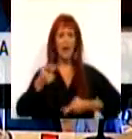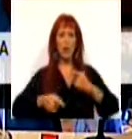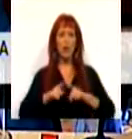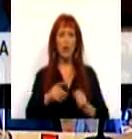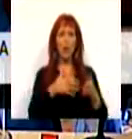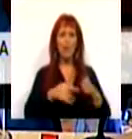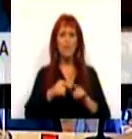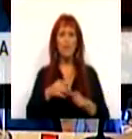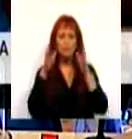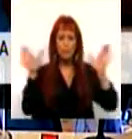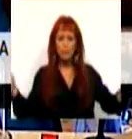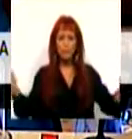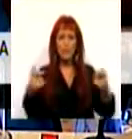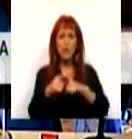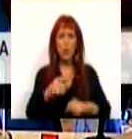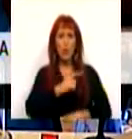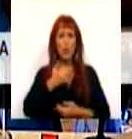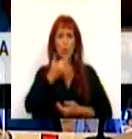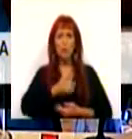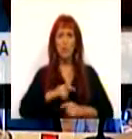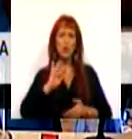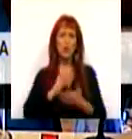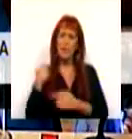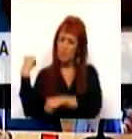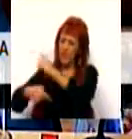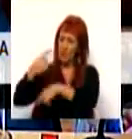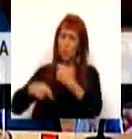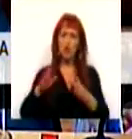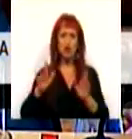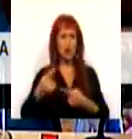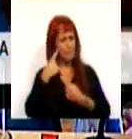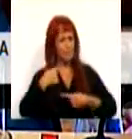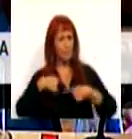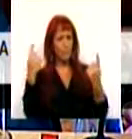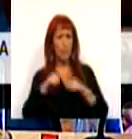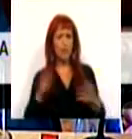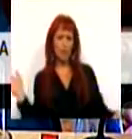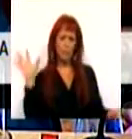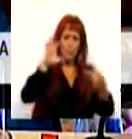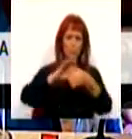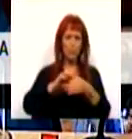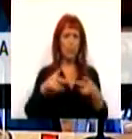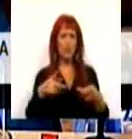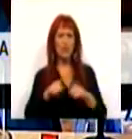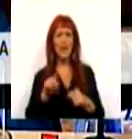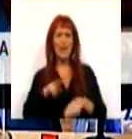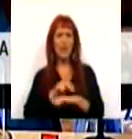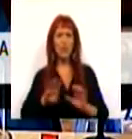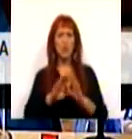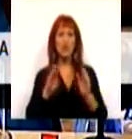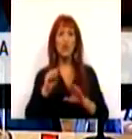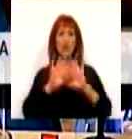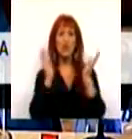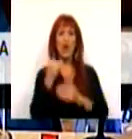do caminho de concentração de competências trilhado nos últimos anos, com as já denunciadas fusões acríticas de direções-gerais e